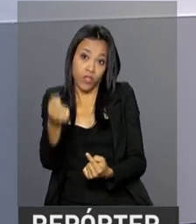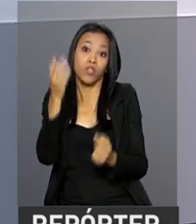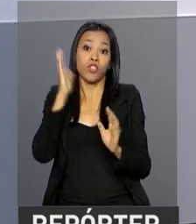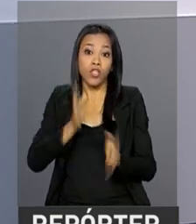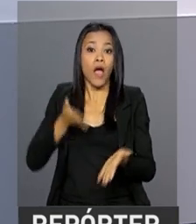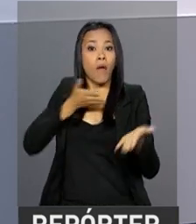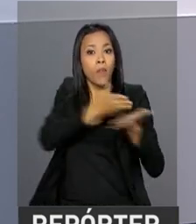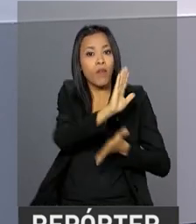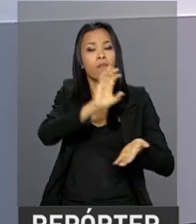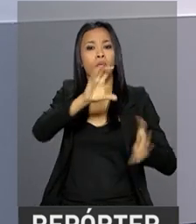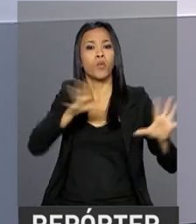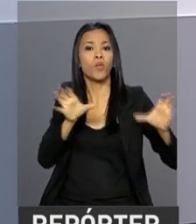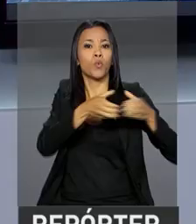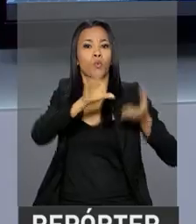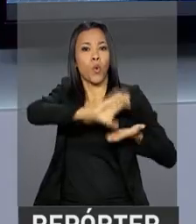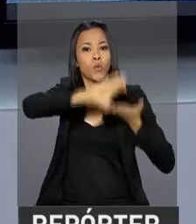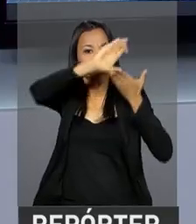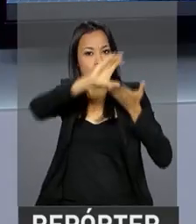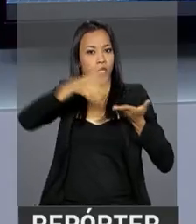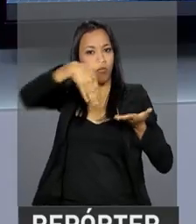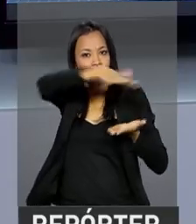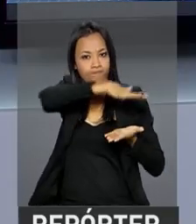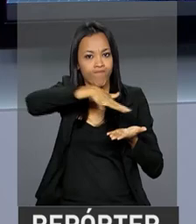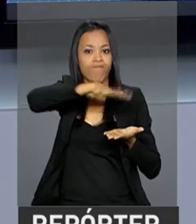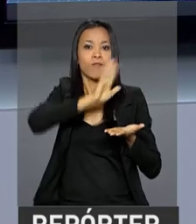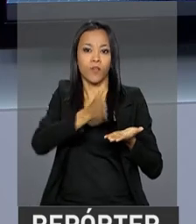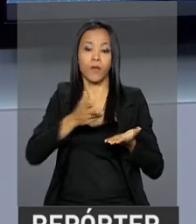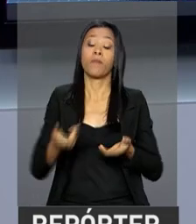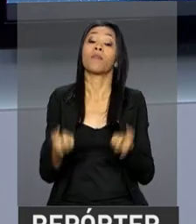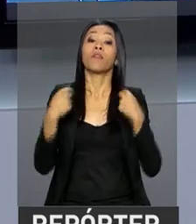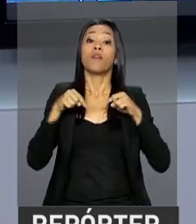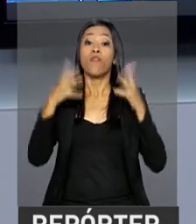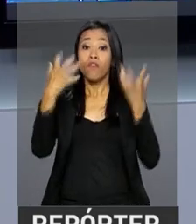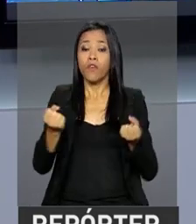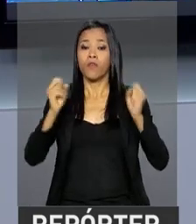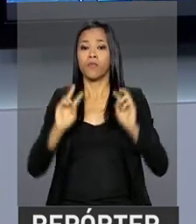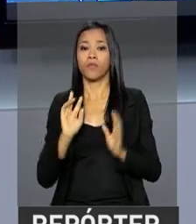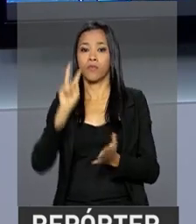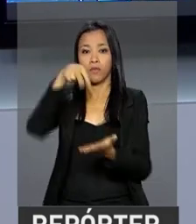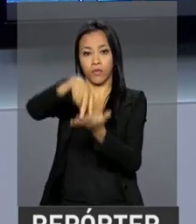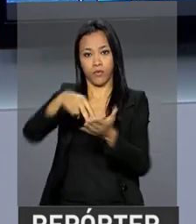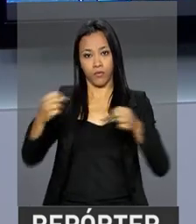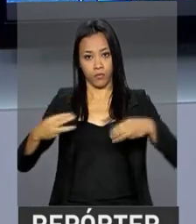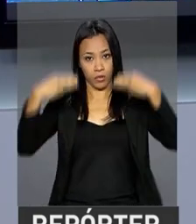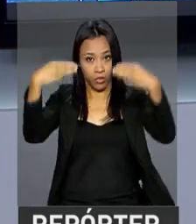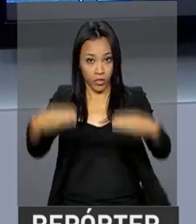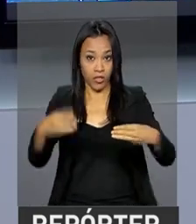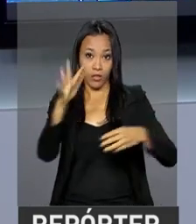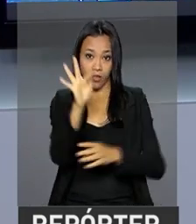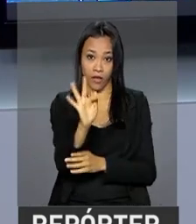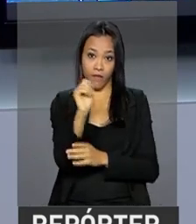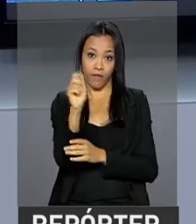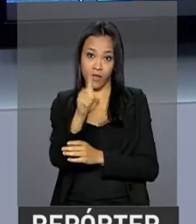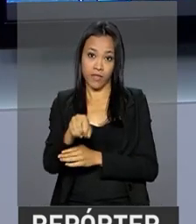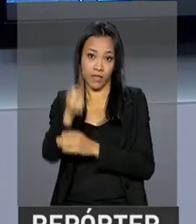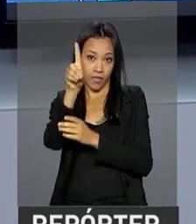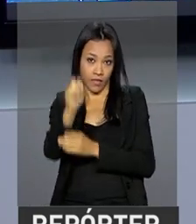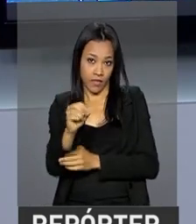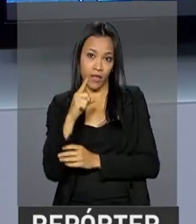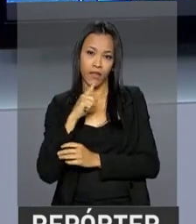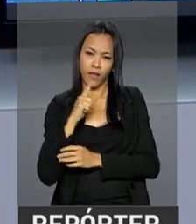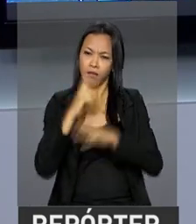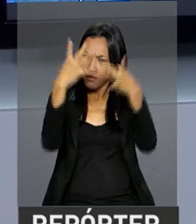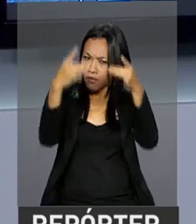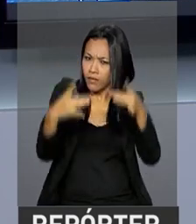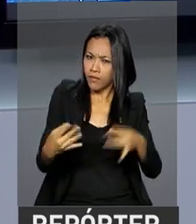pelo Conselho Monetário Nacional. Vamos então ao Ministério da Fazenda com o repórter João Pedro Neto, que tem os detalhes. Bom dia, João